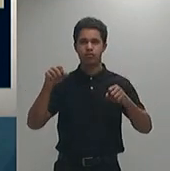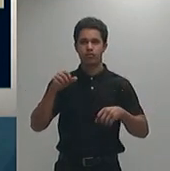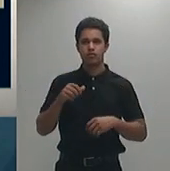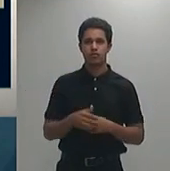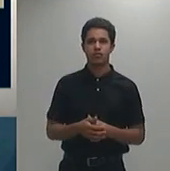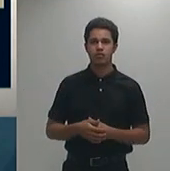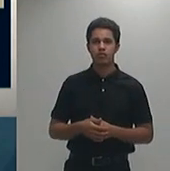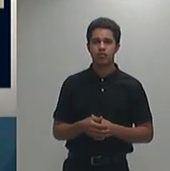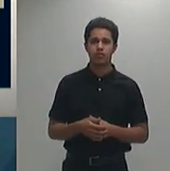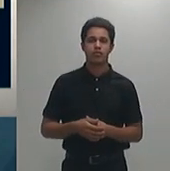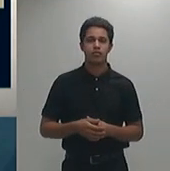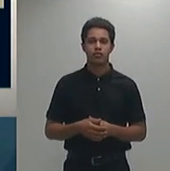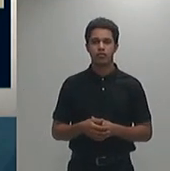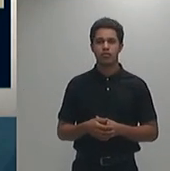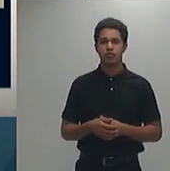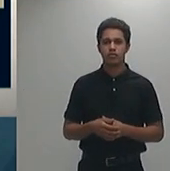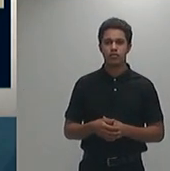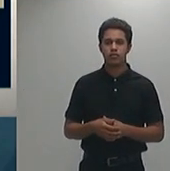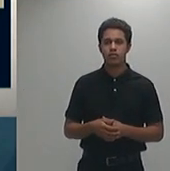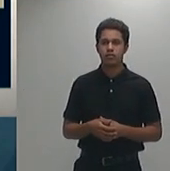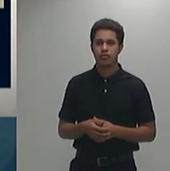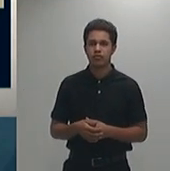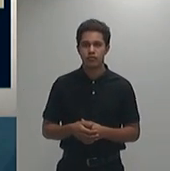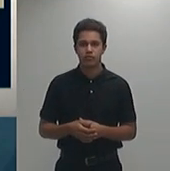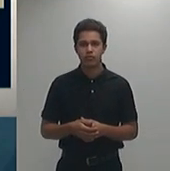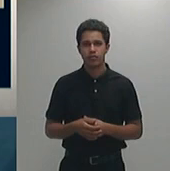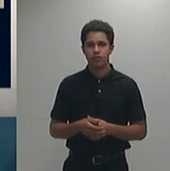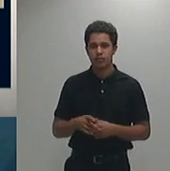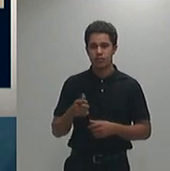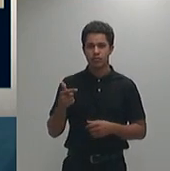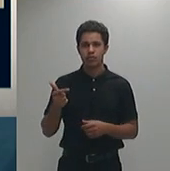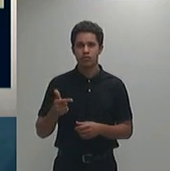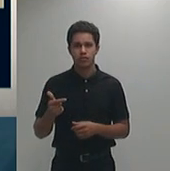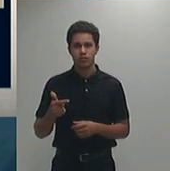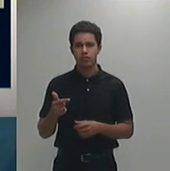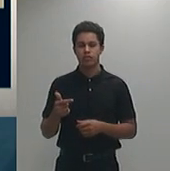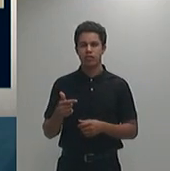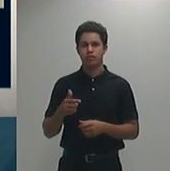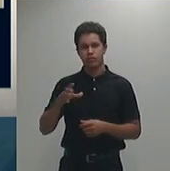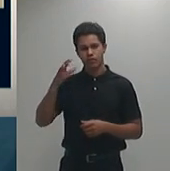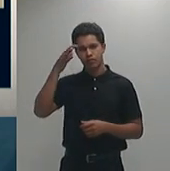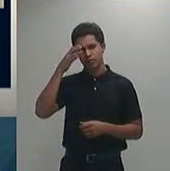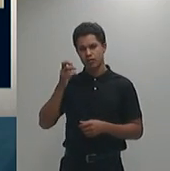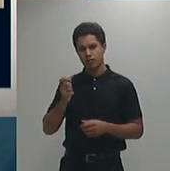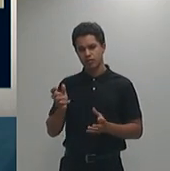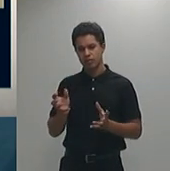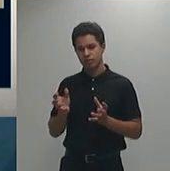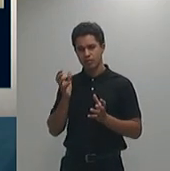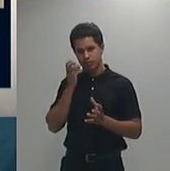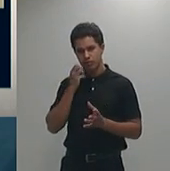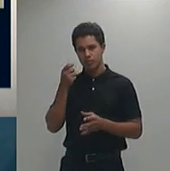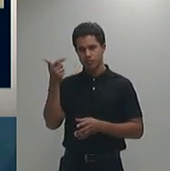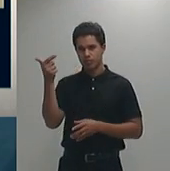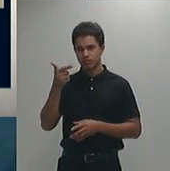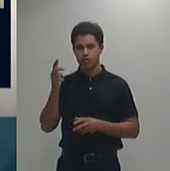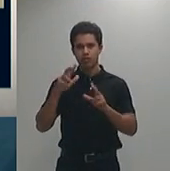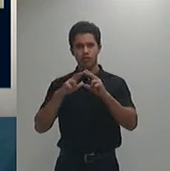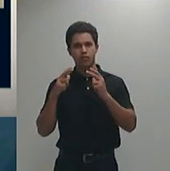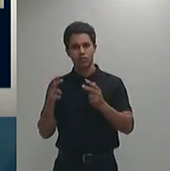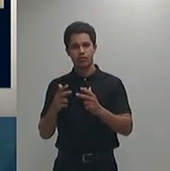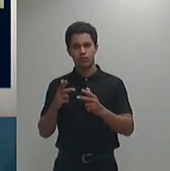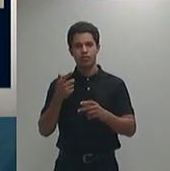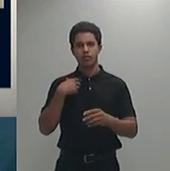Constituição Federal quer dizer segunda com pressa por compreensão adotada pela segunda sessão a redação